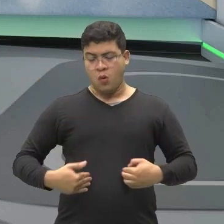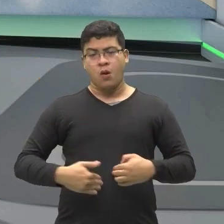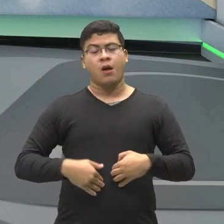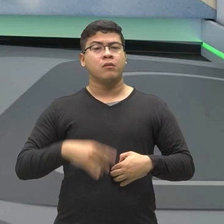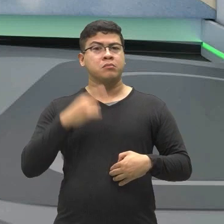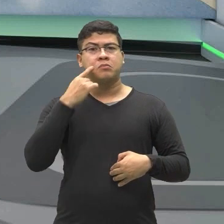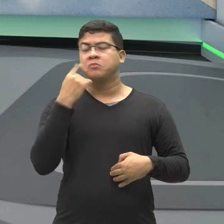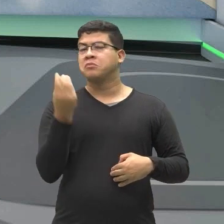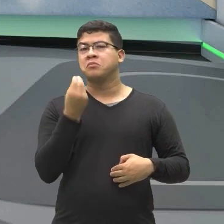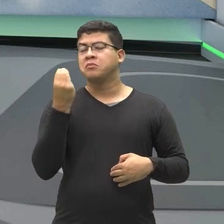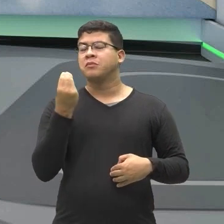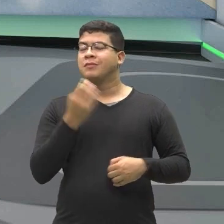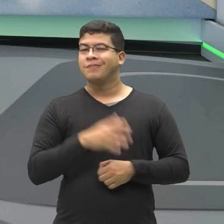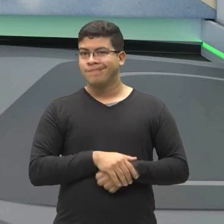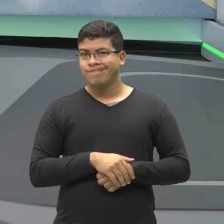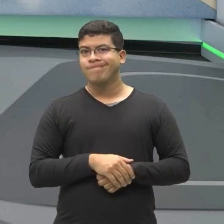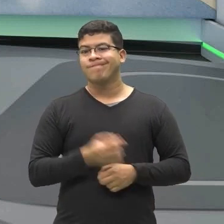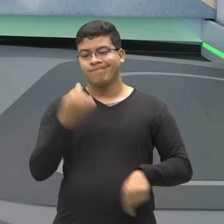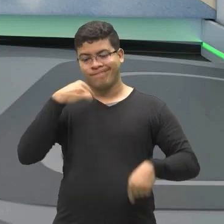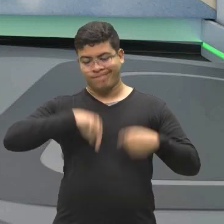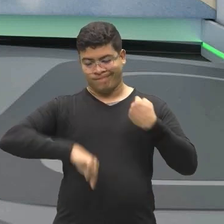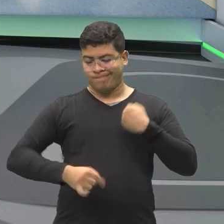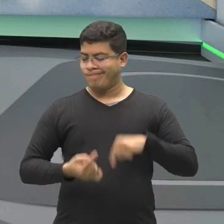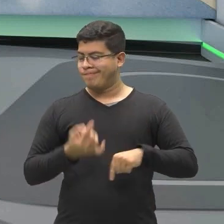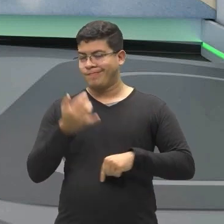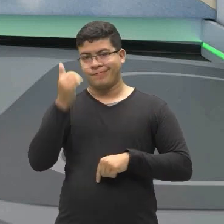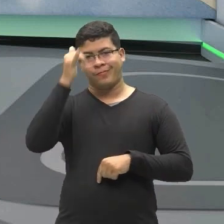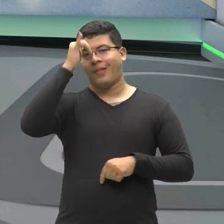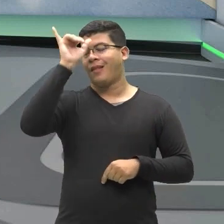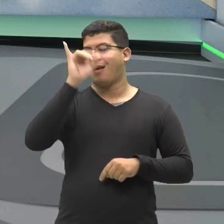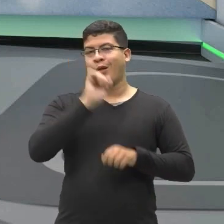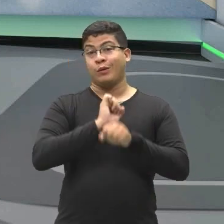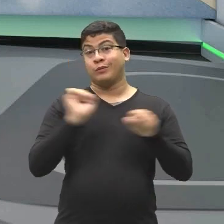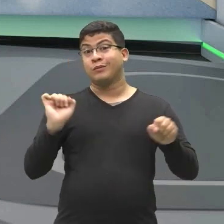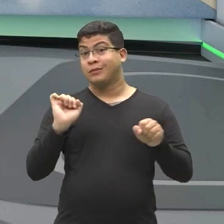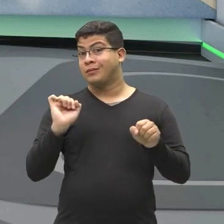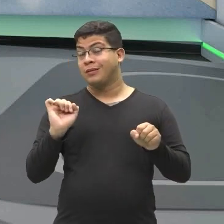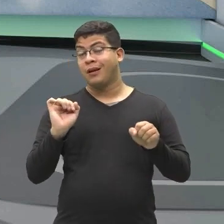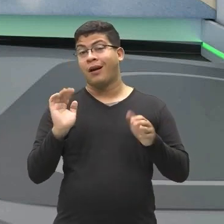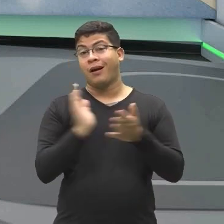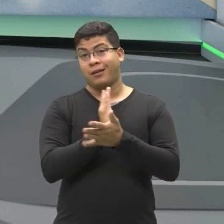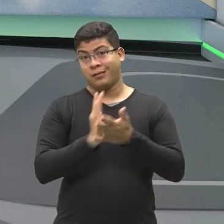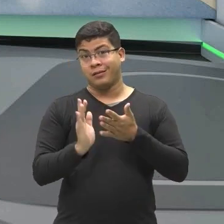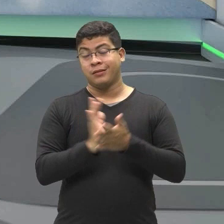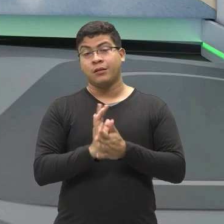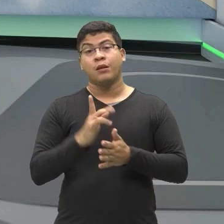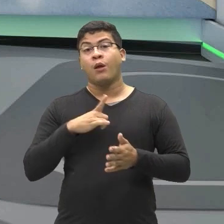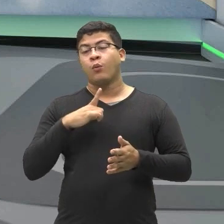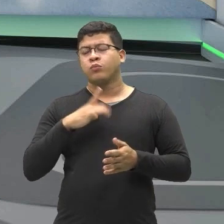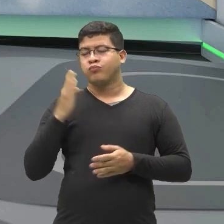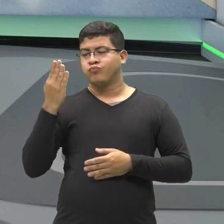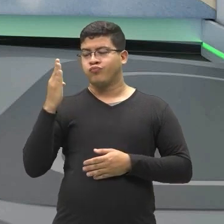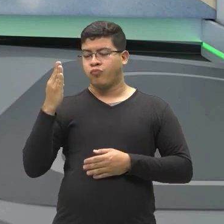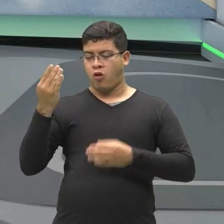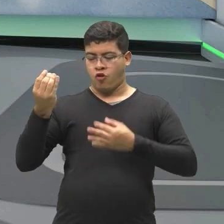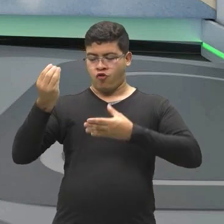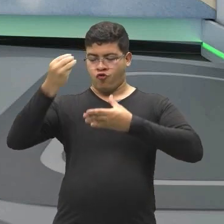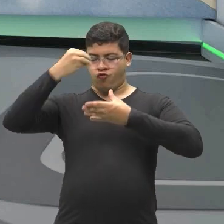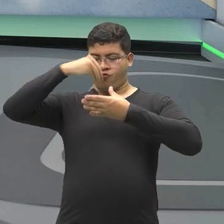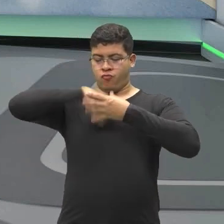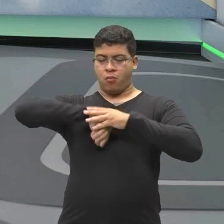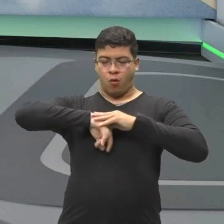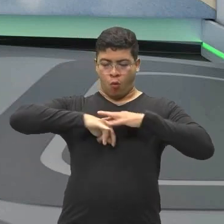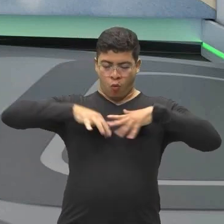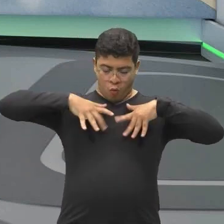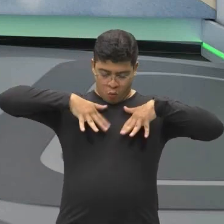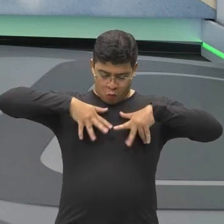conseguir realizar essa defesa. E aí, quando ele não consegue, vamos imaginar, né, que uma bactéria entra lá no meu organismo e